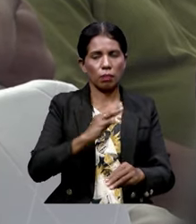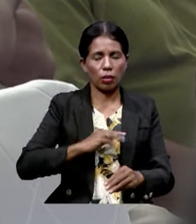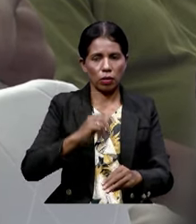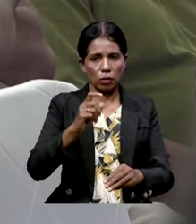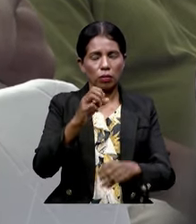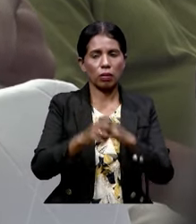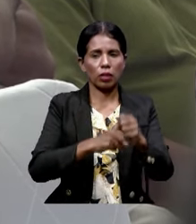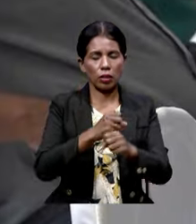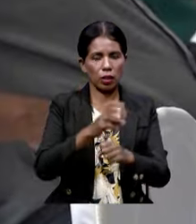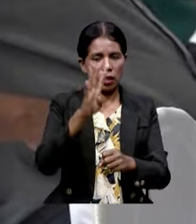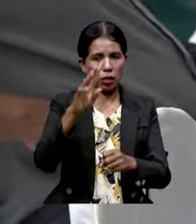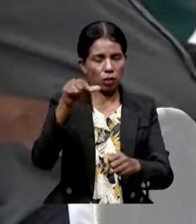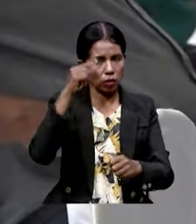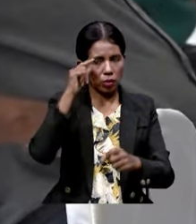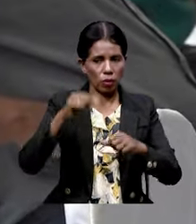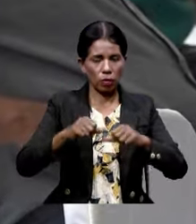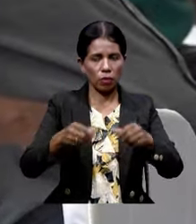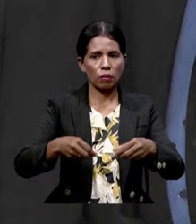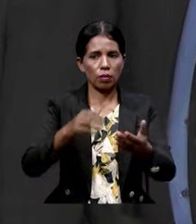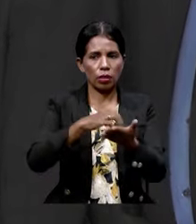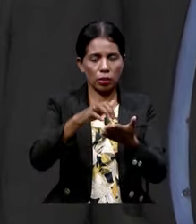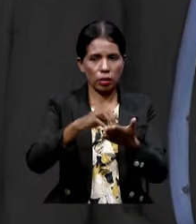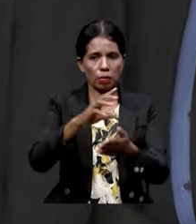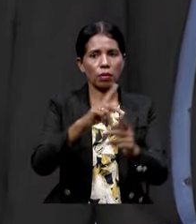tuir plano governo continua a atribuir licença da empresa